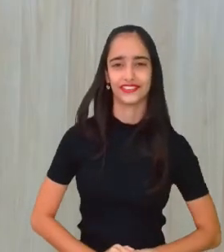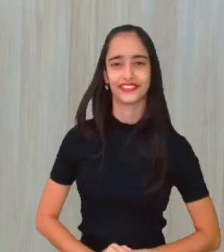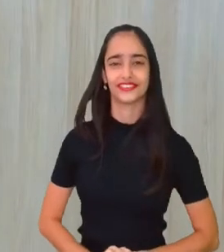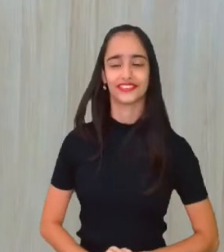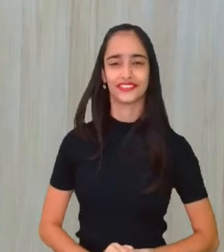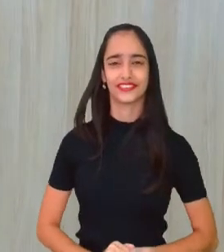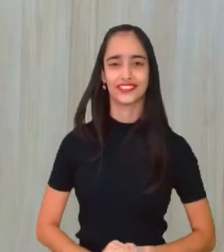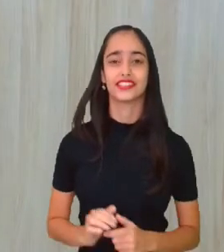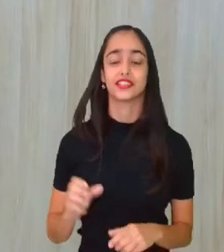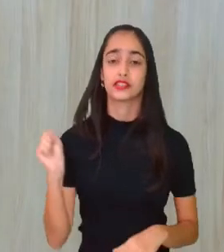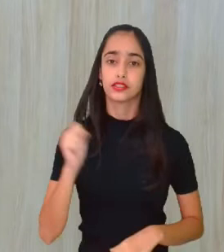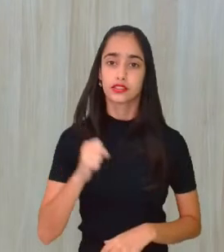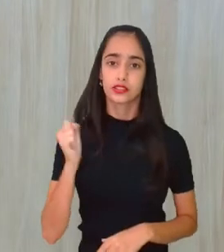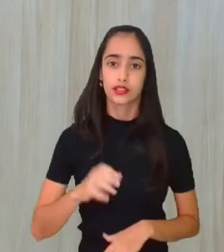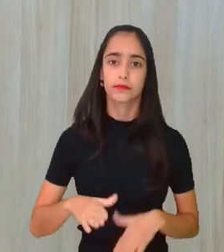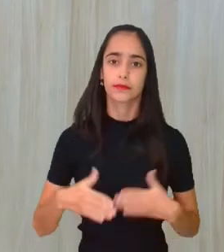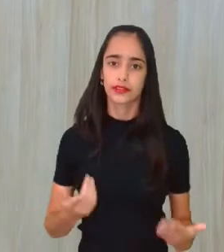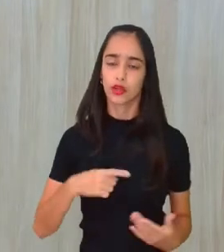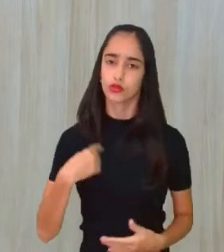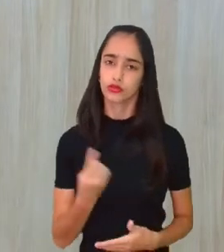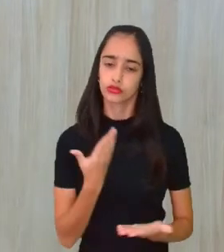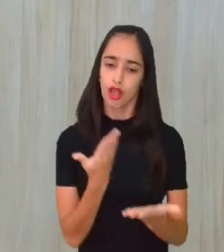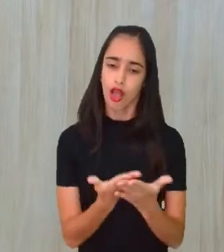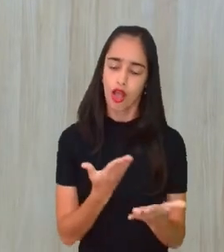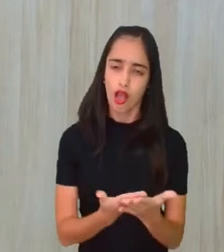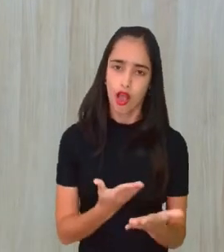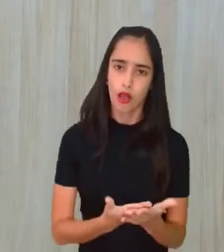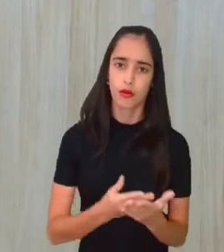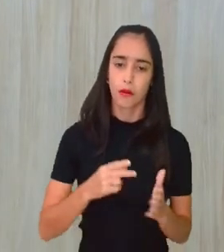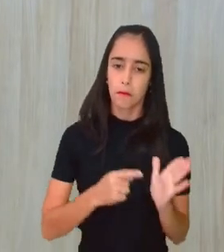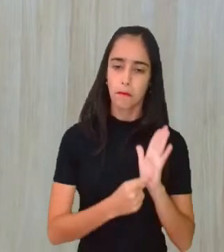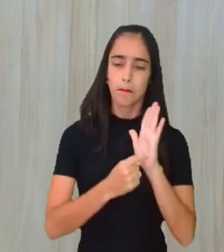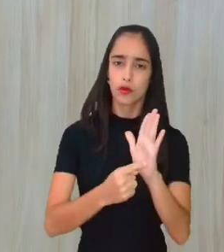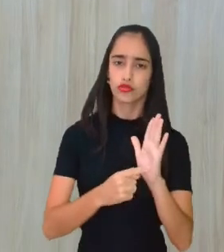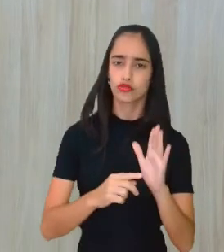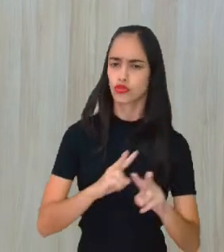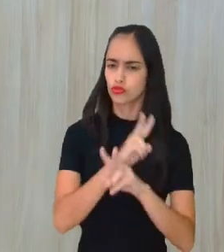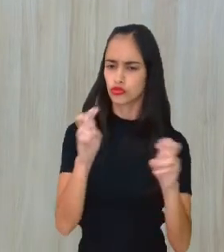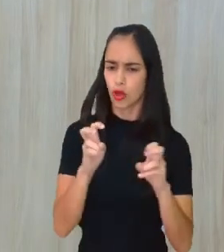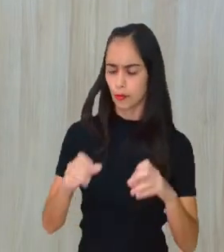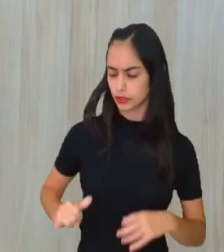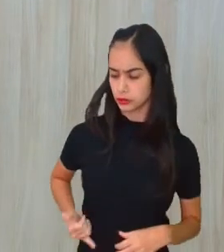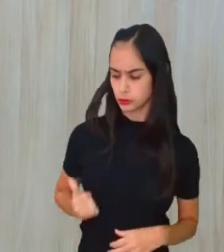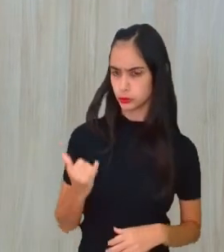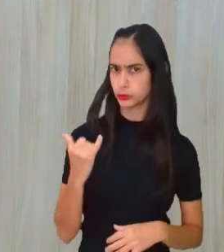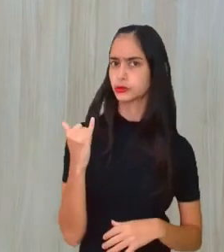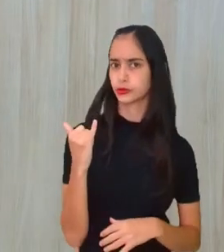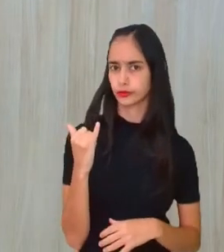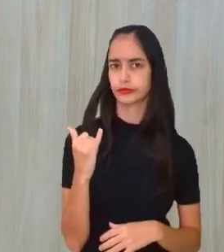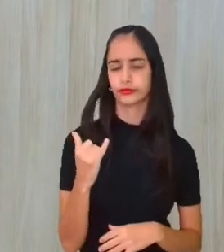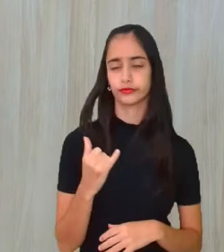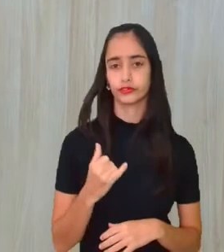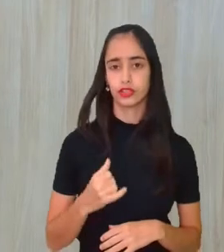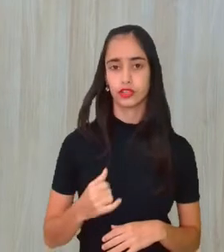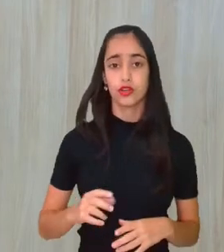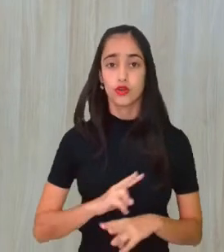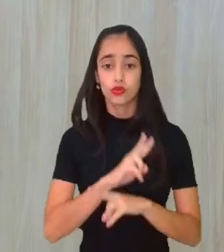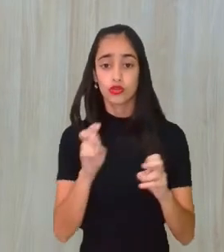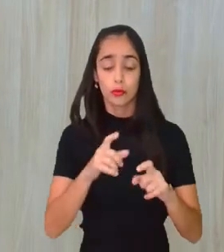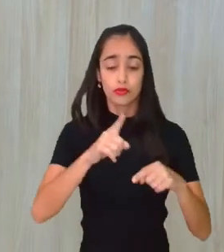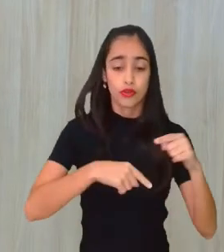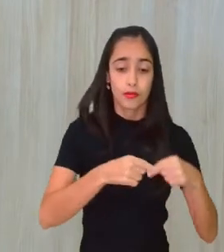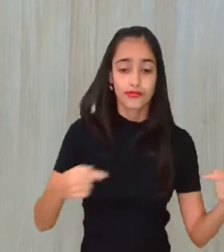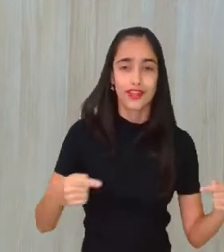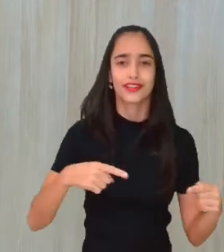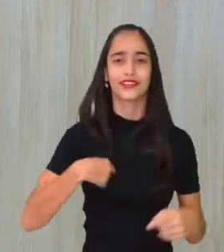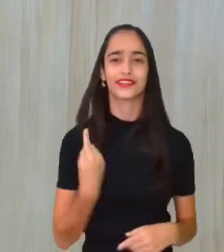aí, pessoal. Então, essa aula, ela nos trouxe mais ou menos os circuitos que nós usamos nas nossas residências, nos objetos que